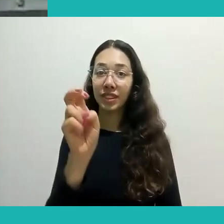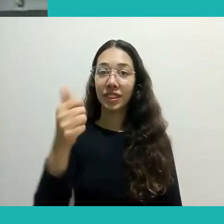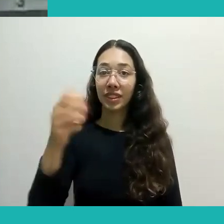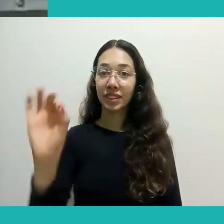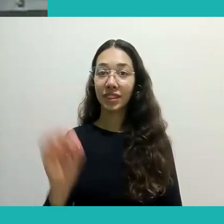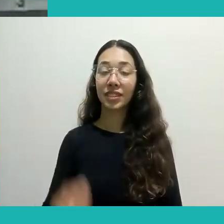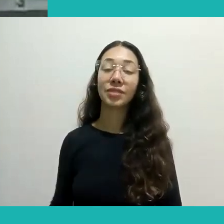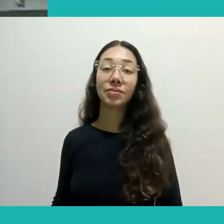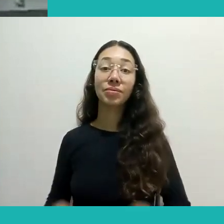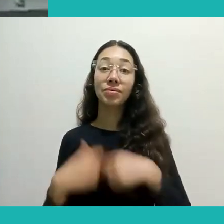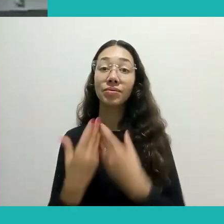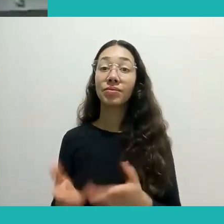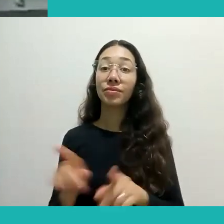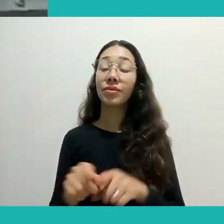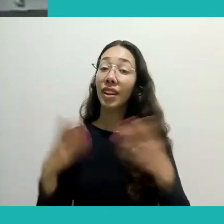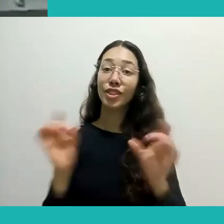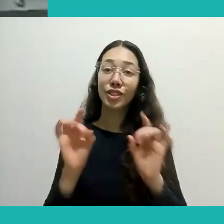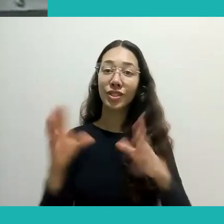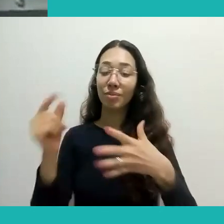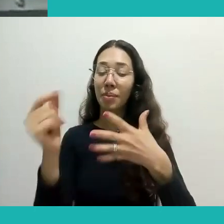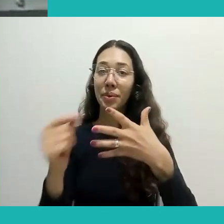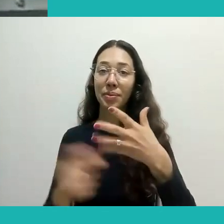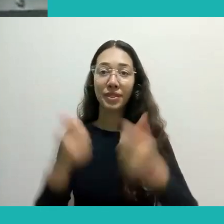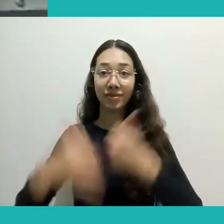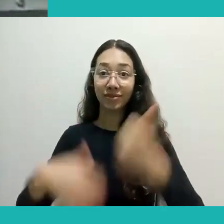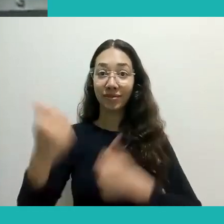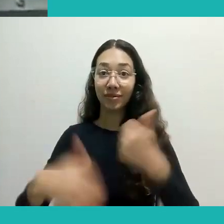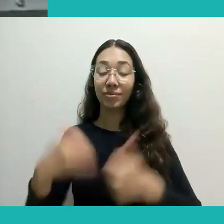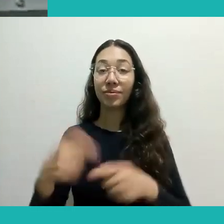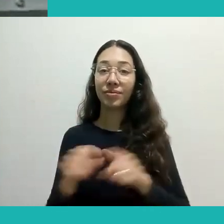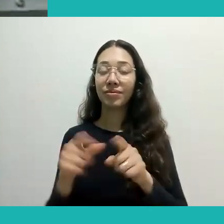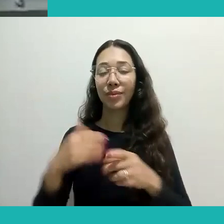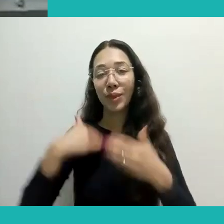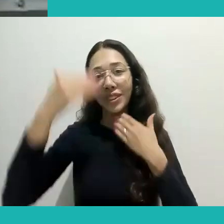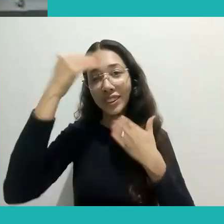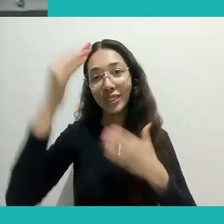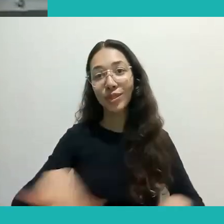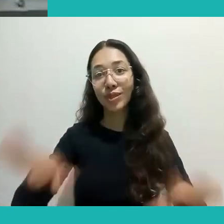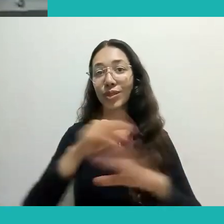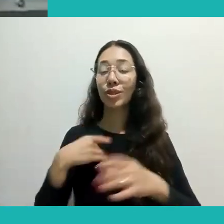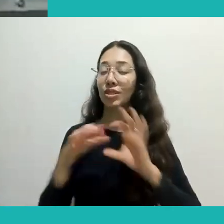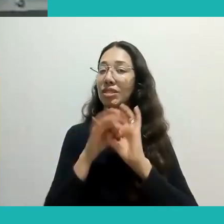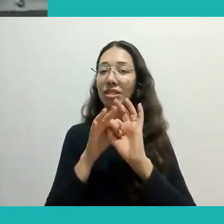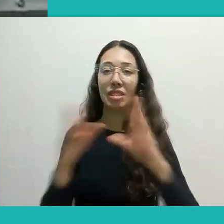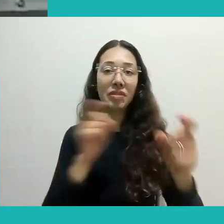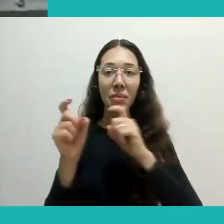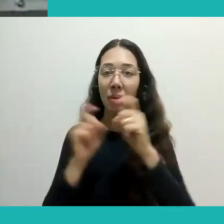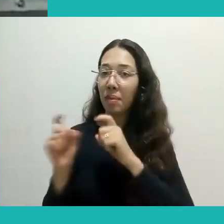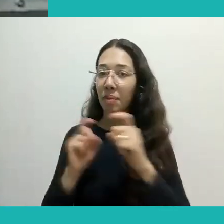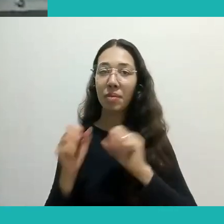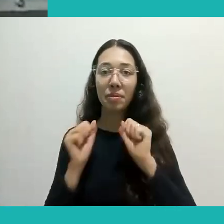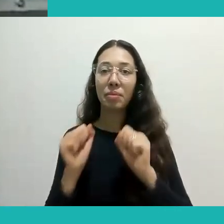22.15.10. Tá? Bom, eram essas as nossas considerações, eu agradeço a todos e estou à disposição para debates